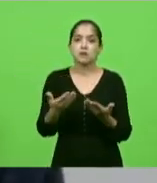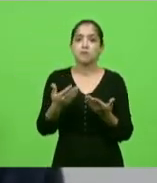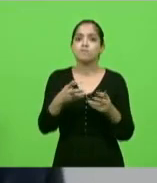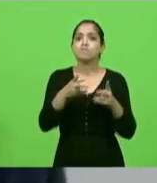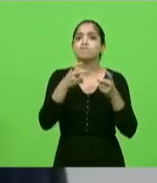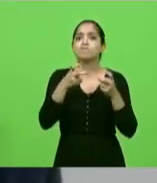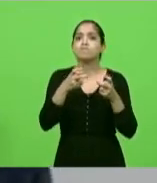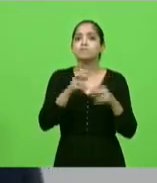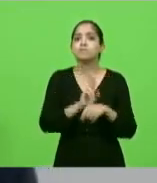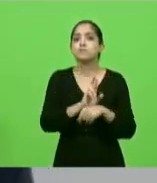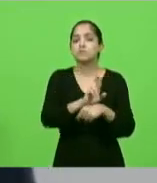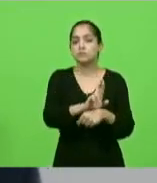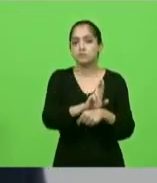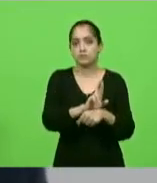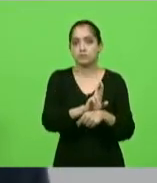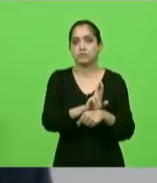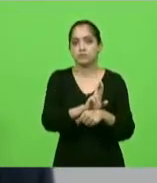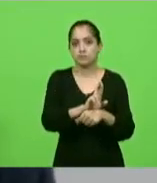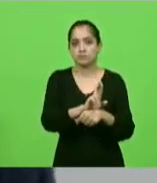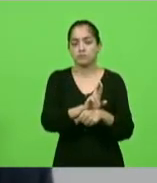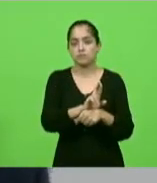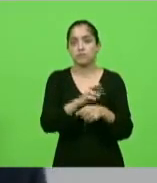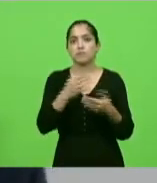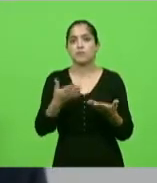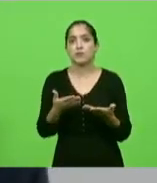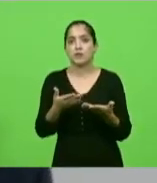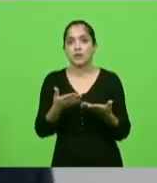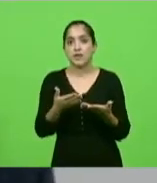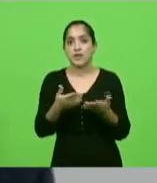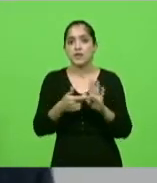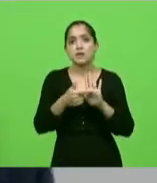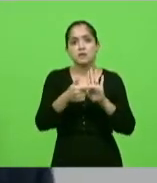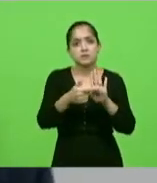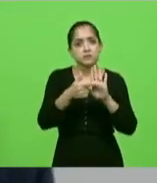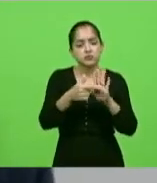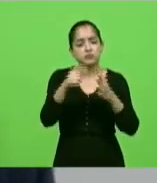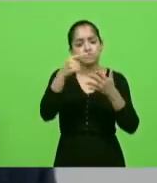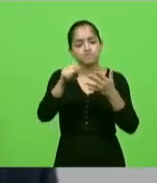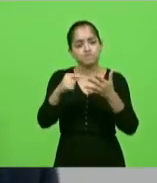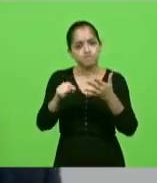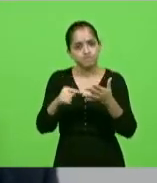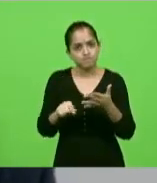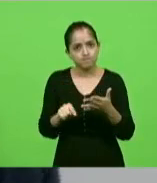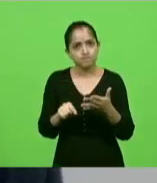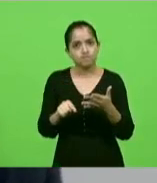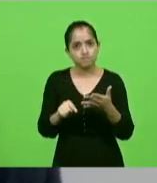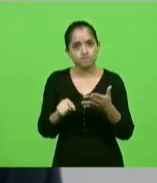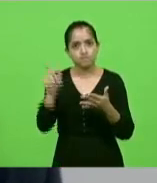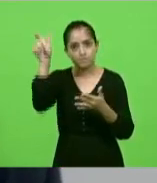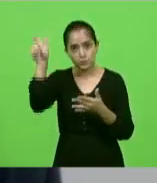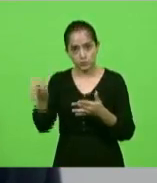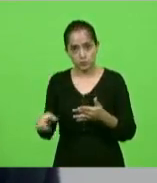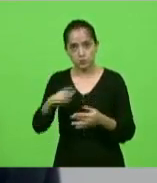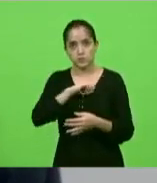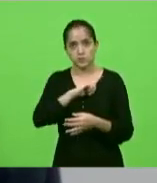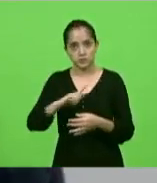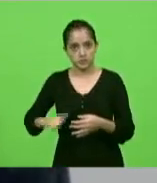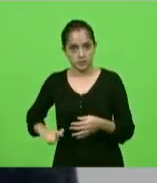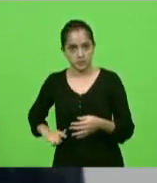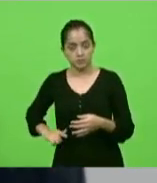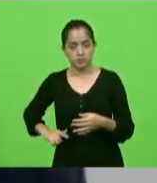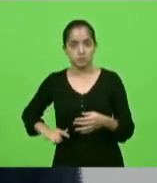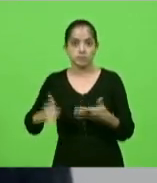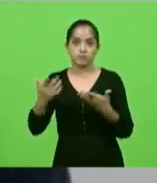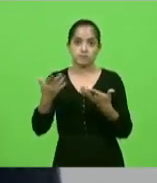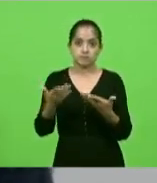da representação se extrai, com razoável conforto, indícios causados em elementos idôneos de que o senhor governador do Estado